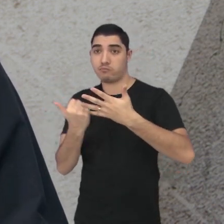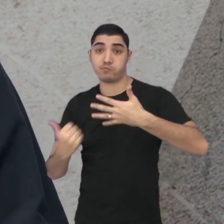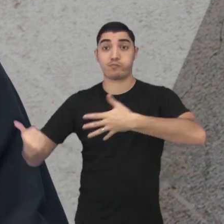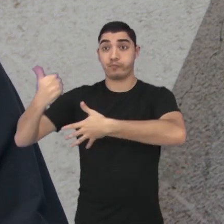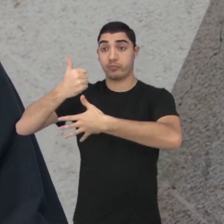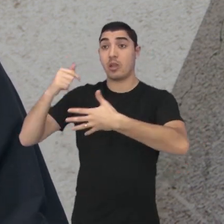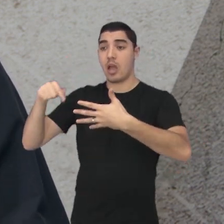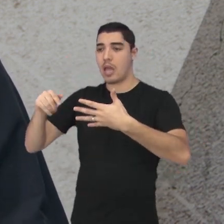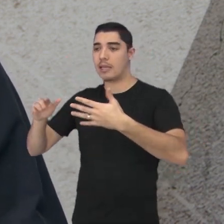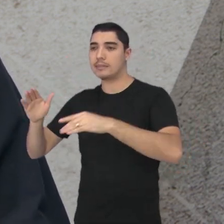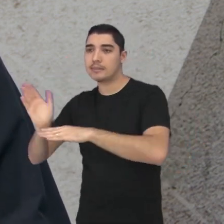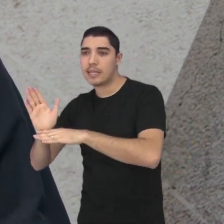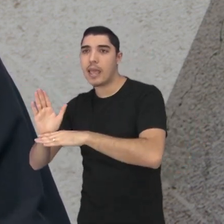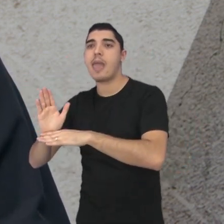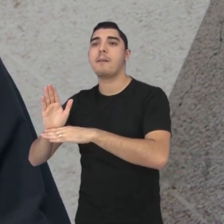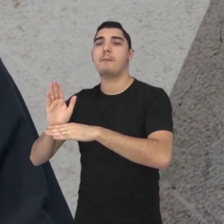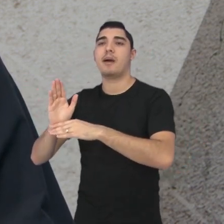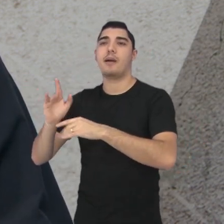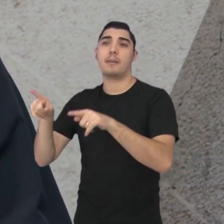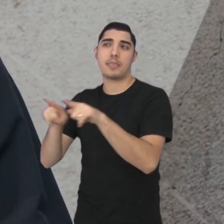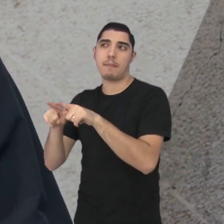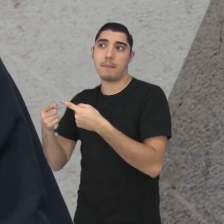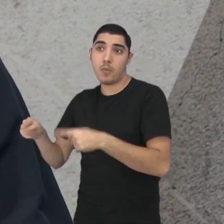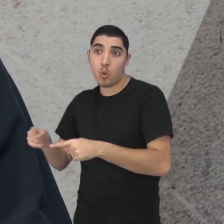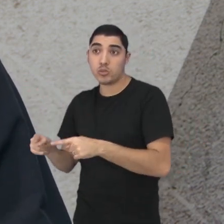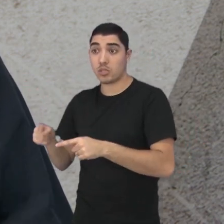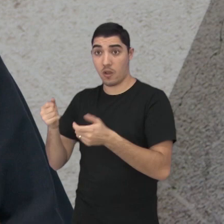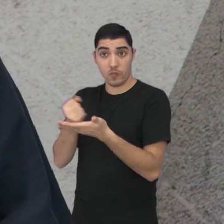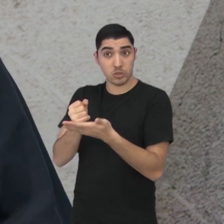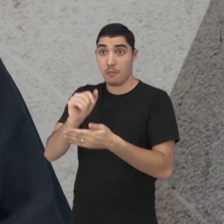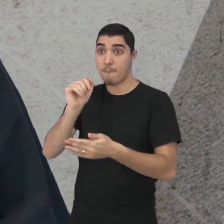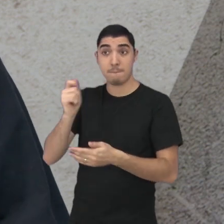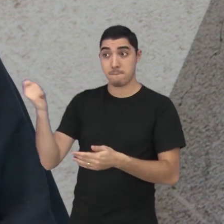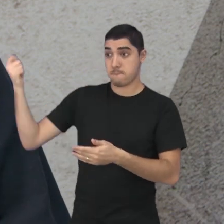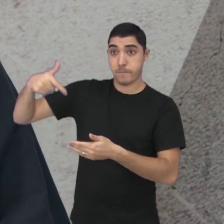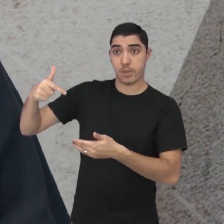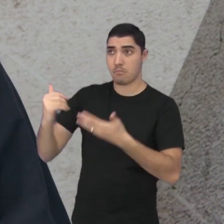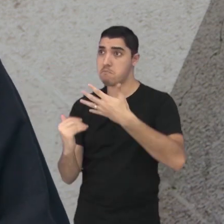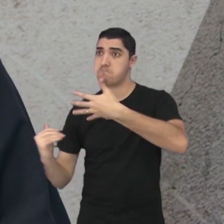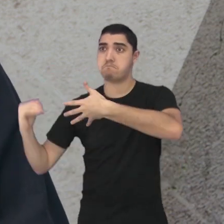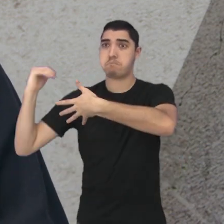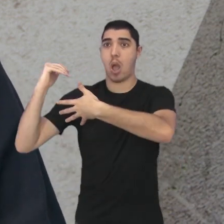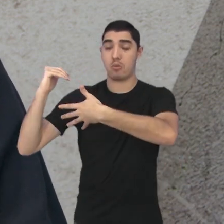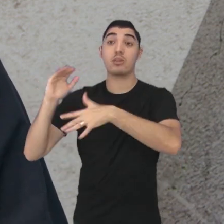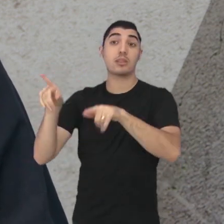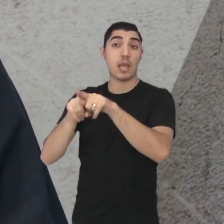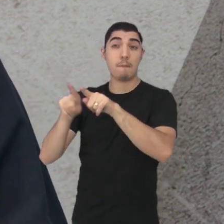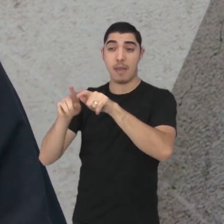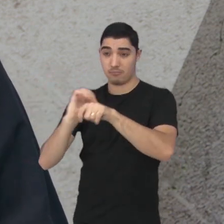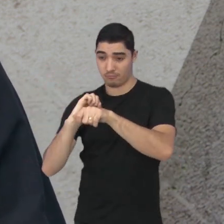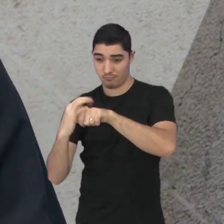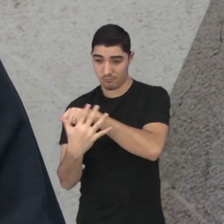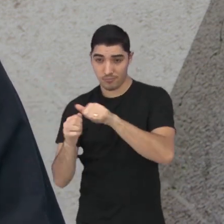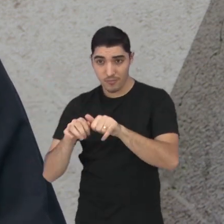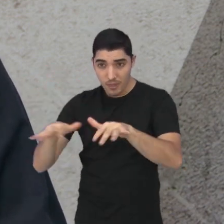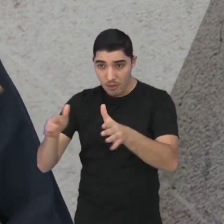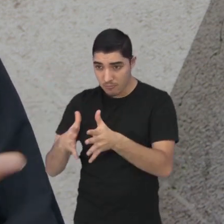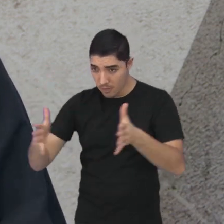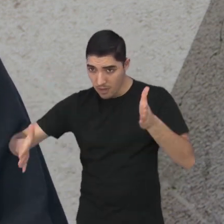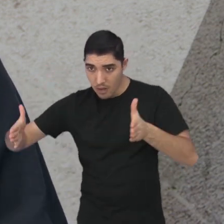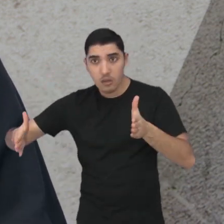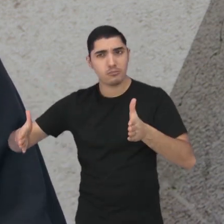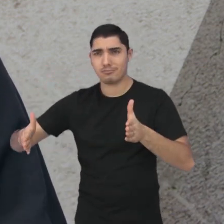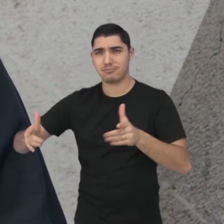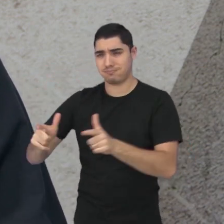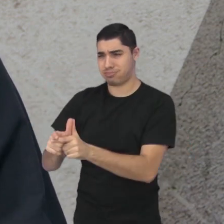cinema e da música junto. Então, assim, é um mercado que não para de crescer. Durante a pandemia cresceu muito.